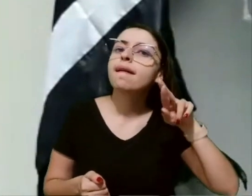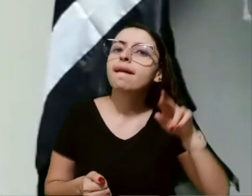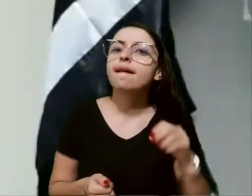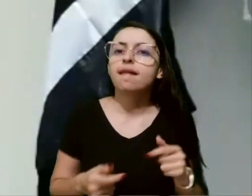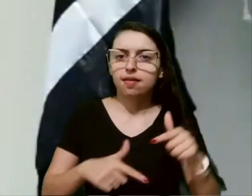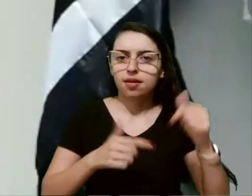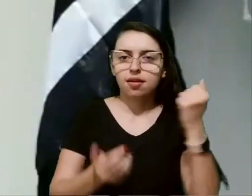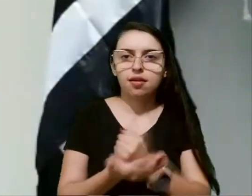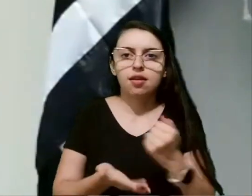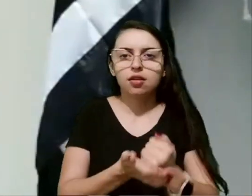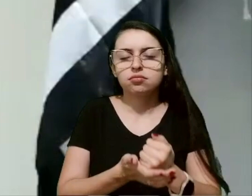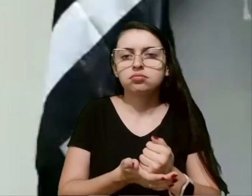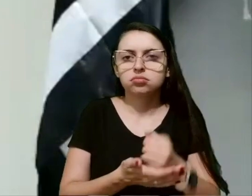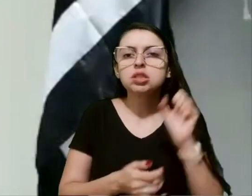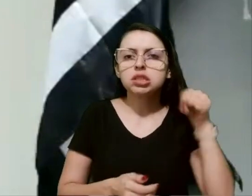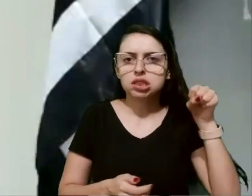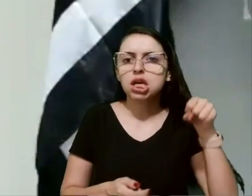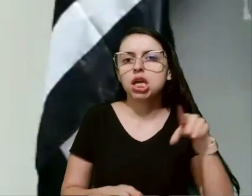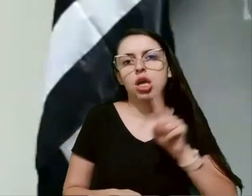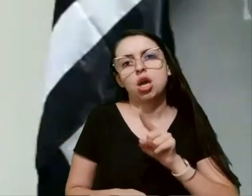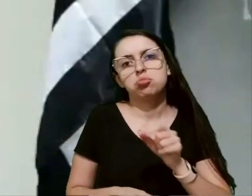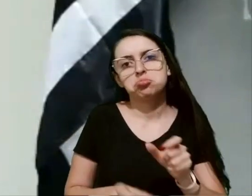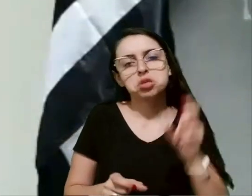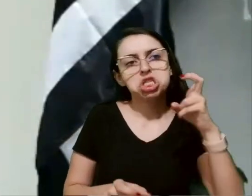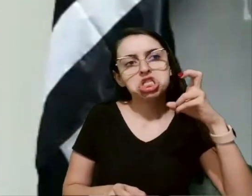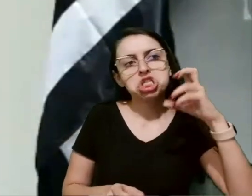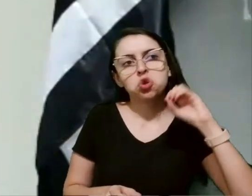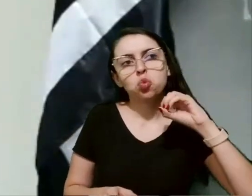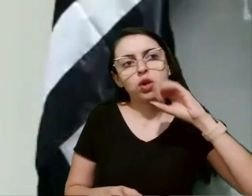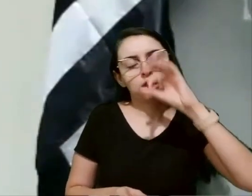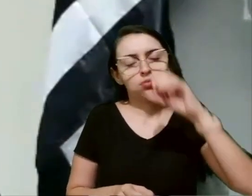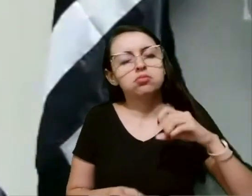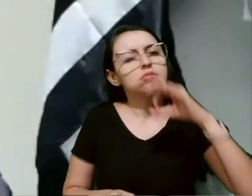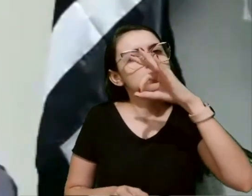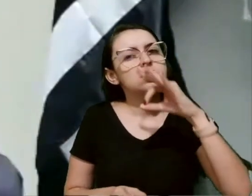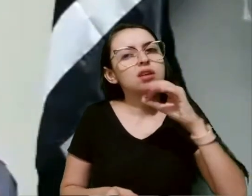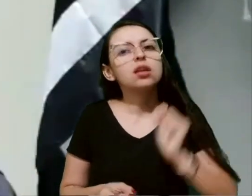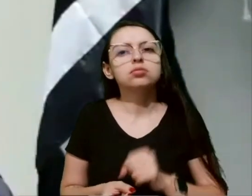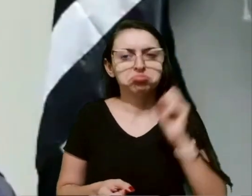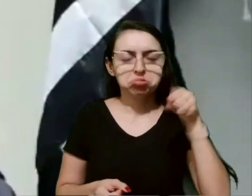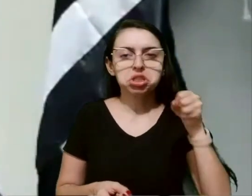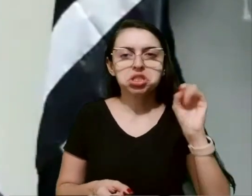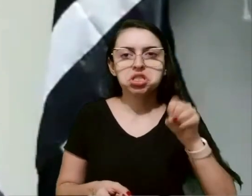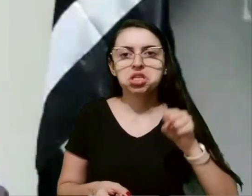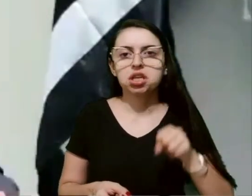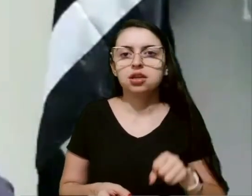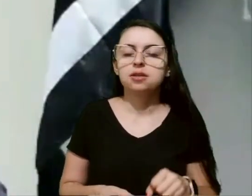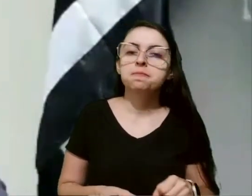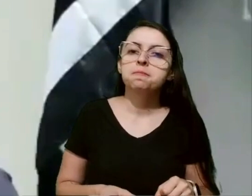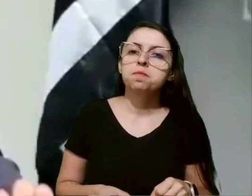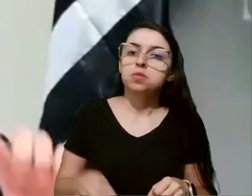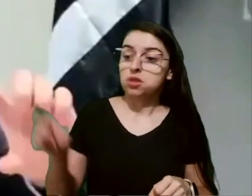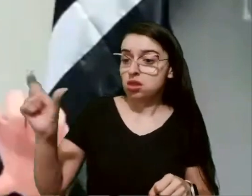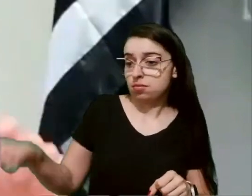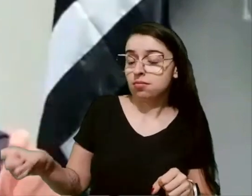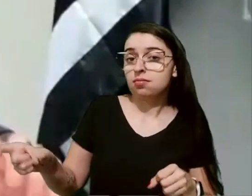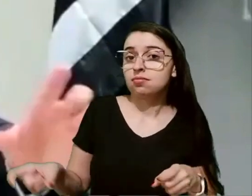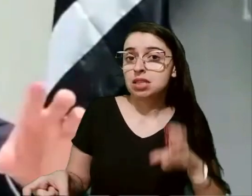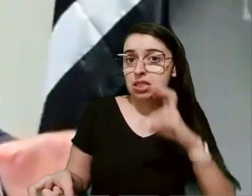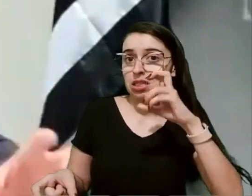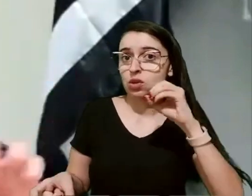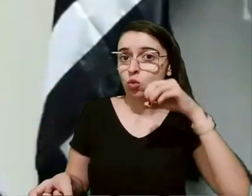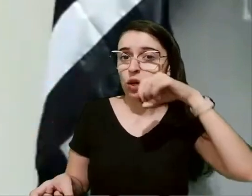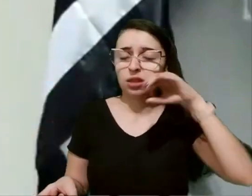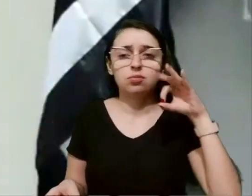Metade acha que é, metade acha que não é. Metade acha que você tem um copo meio cheio e meio vazio. Metade privilegia o lado meio